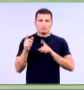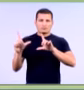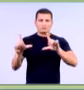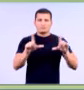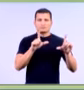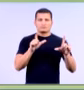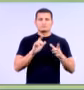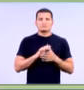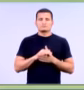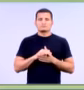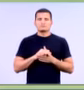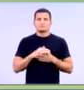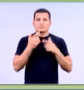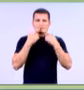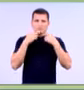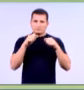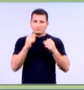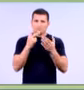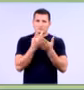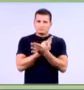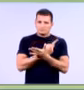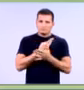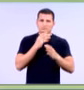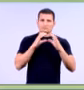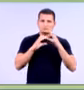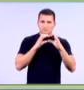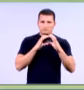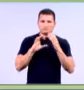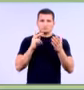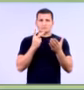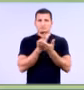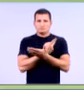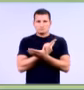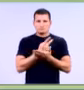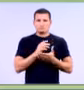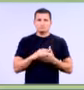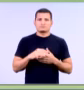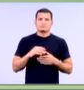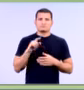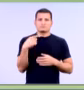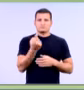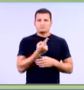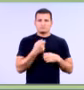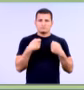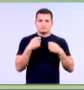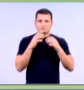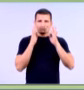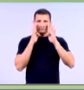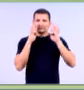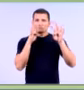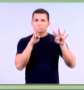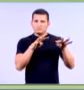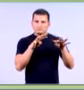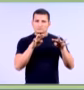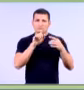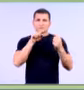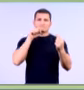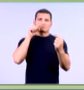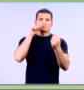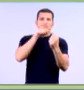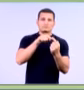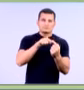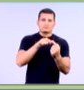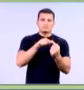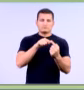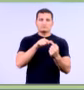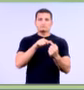Para que essa linguagem aconteça, para que essa comunicação aconteça, nós temos que prestar atenção nos objetivos e na